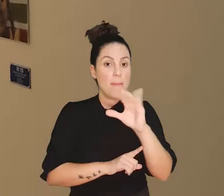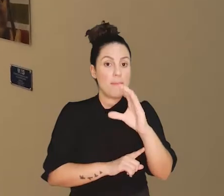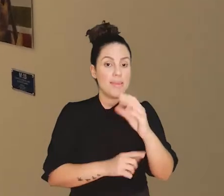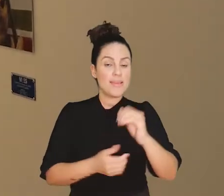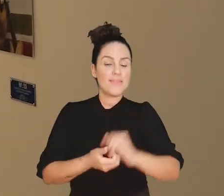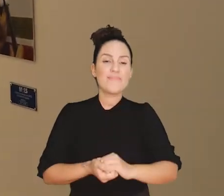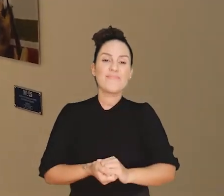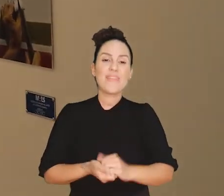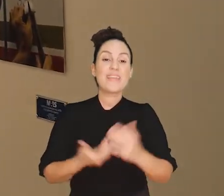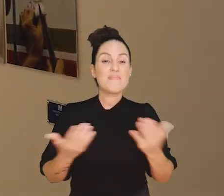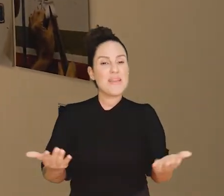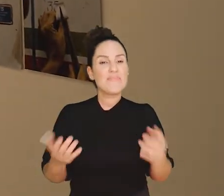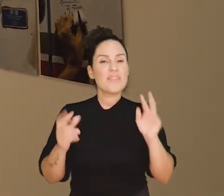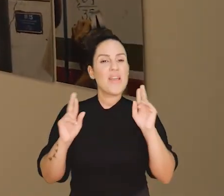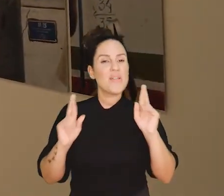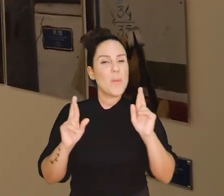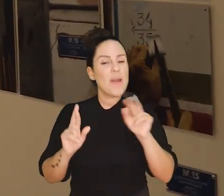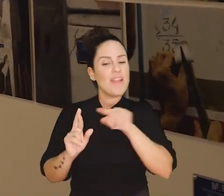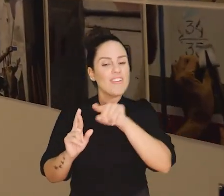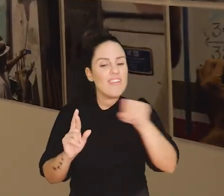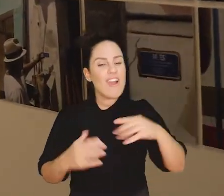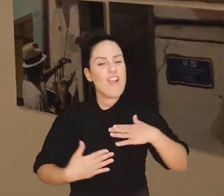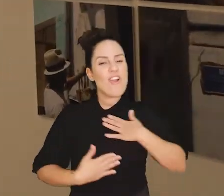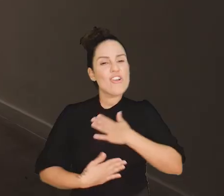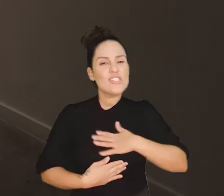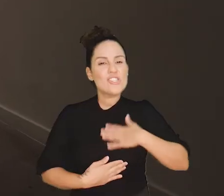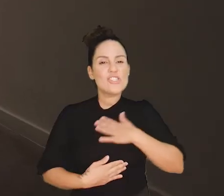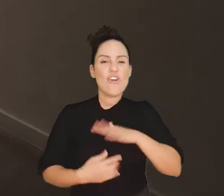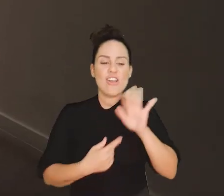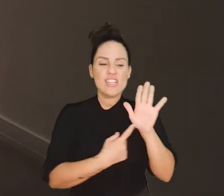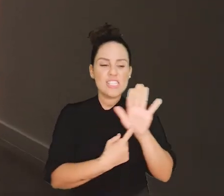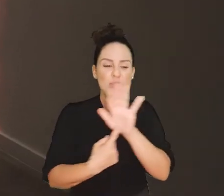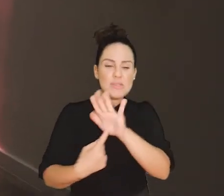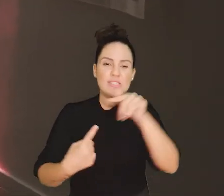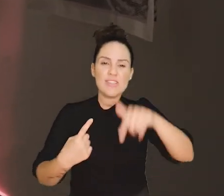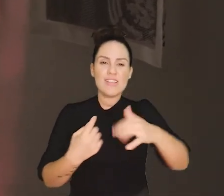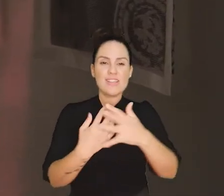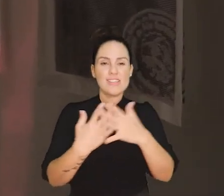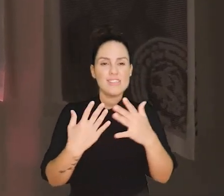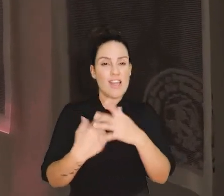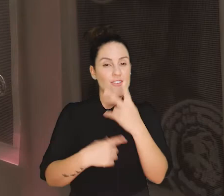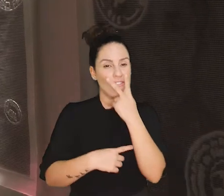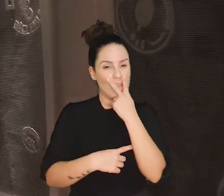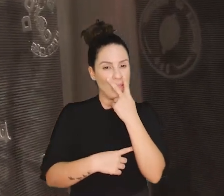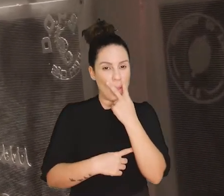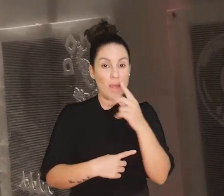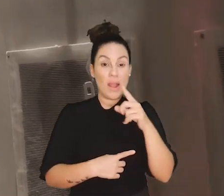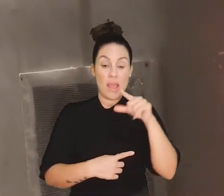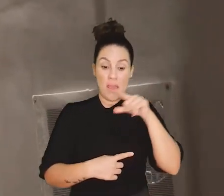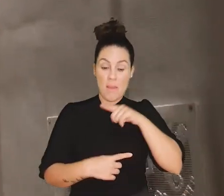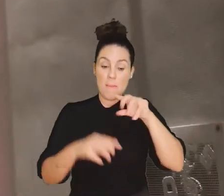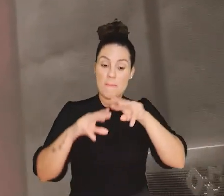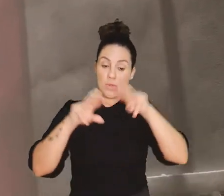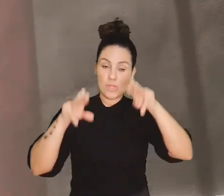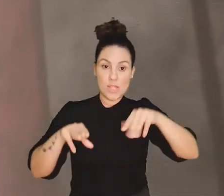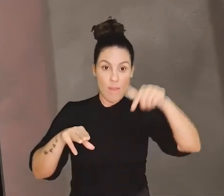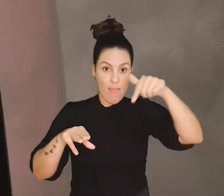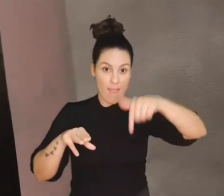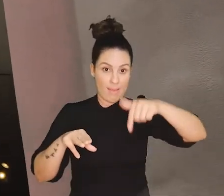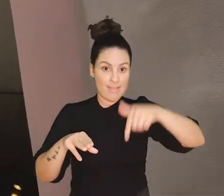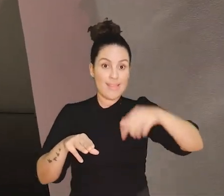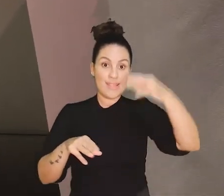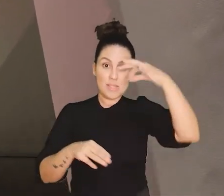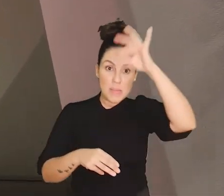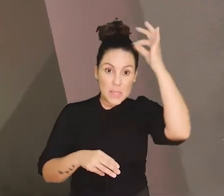Bom, eu espero que vocês tenham desfrutado da exposição. Foi uma exposição pensada para a cidade de Vitória e fica o meu convite